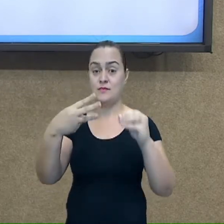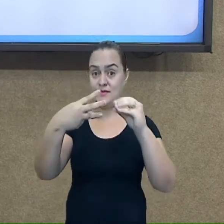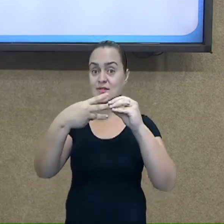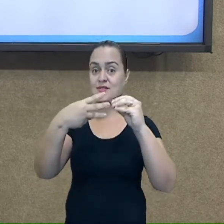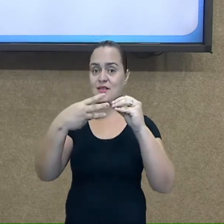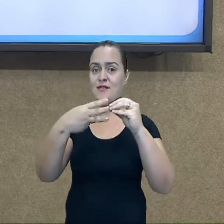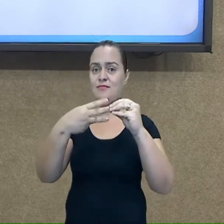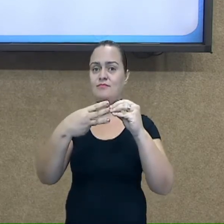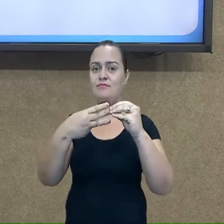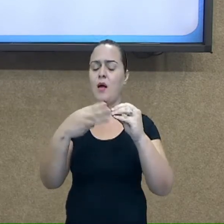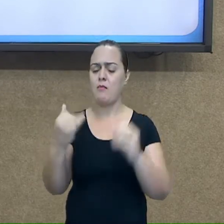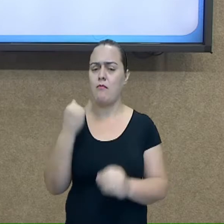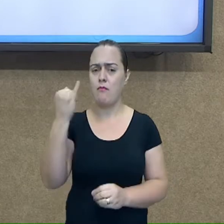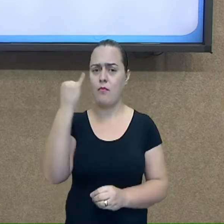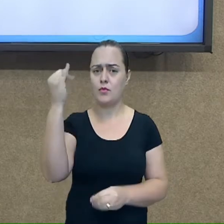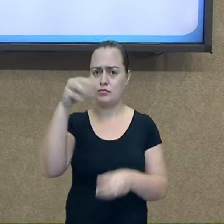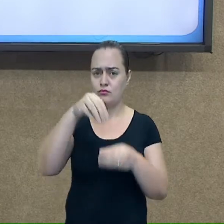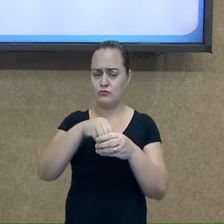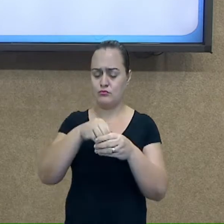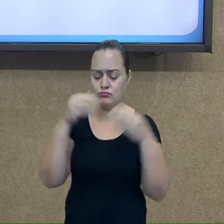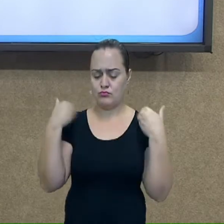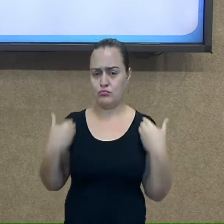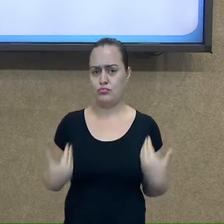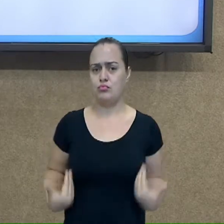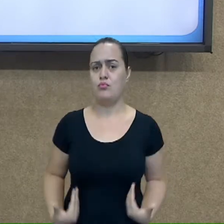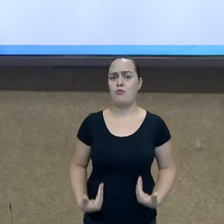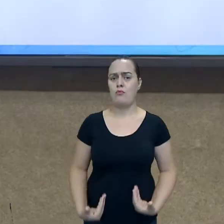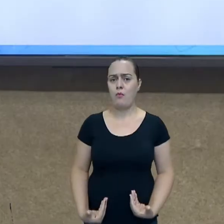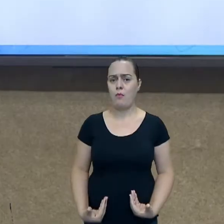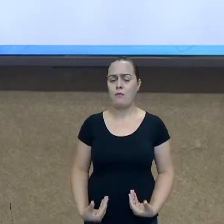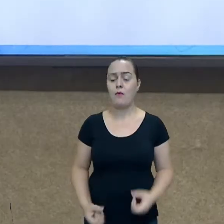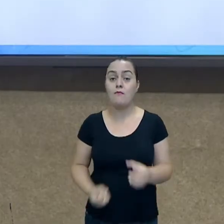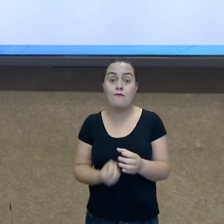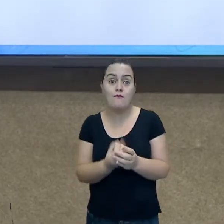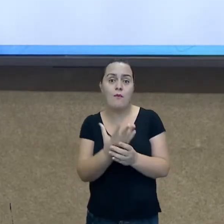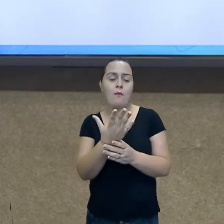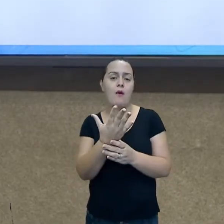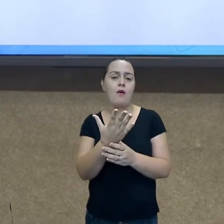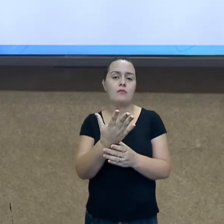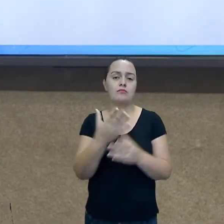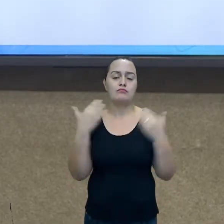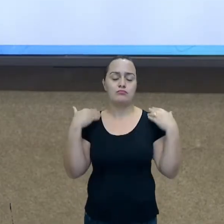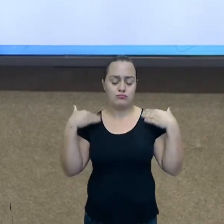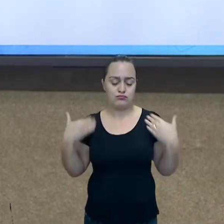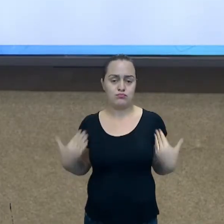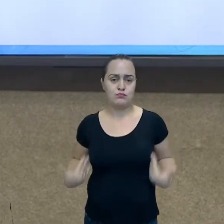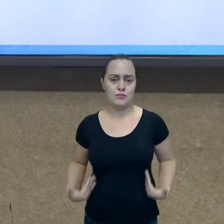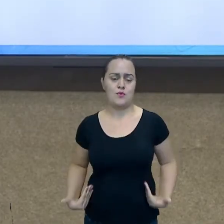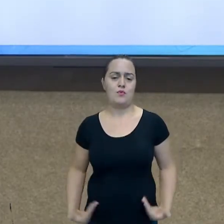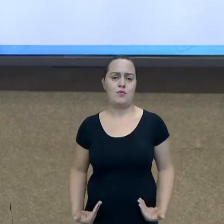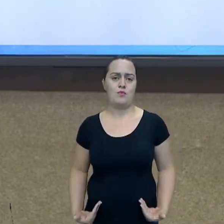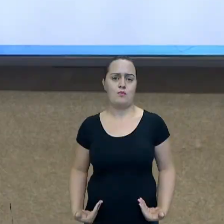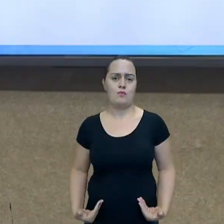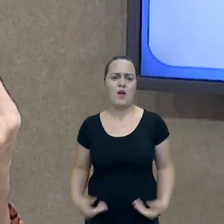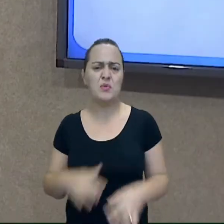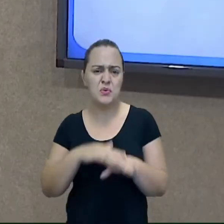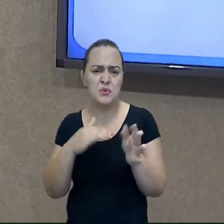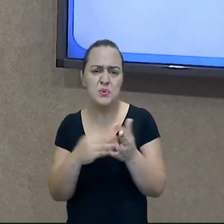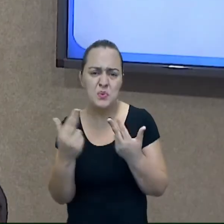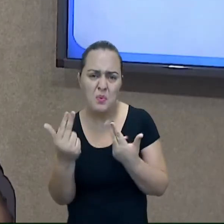E as células compõem o nosso corpo e elas não são todas iguais. As células, elas